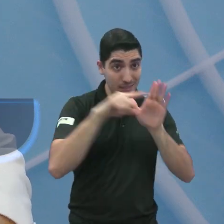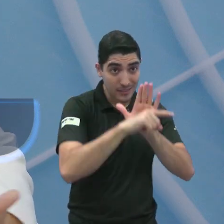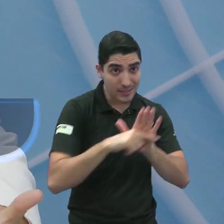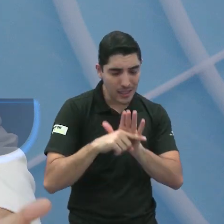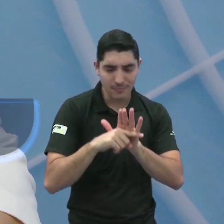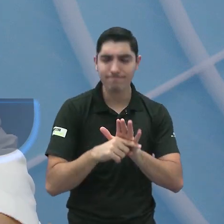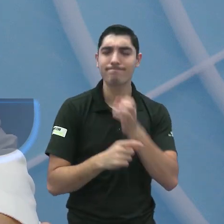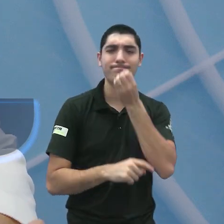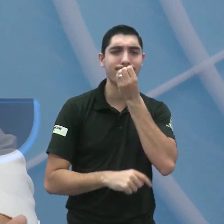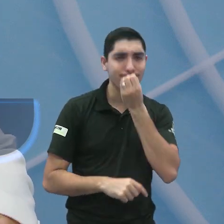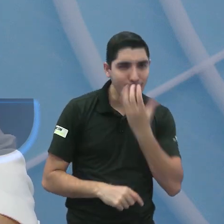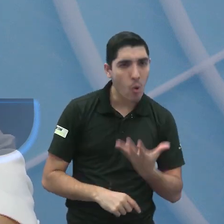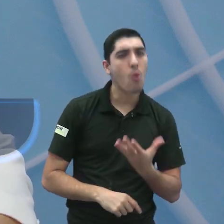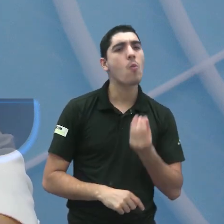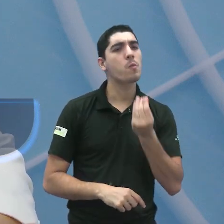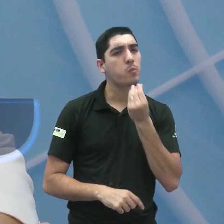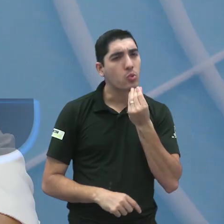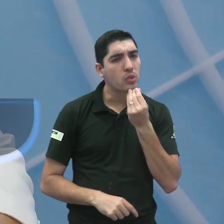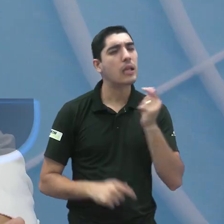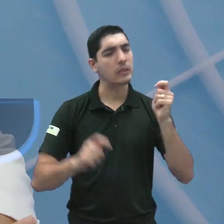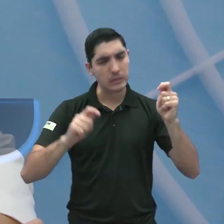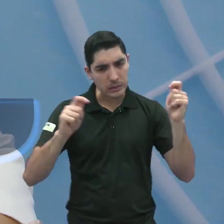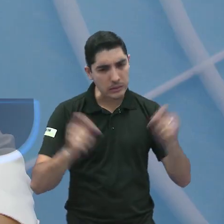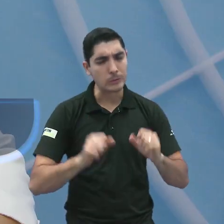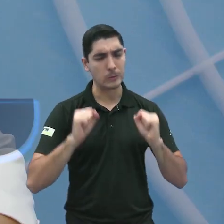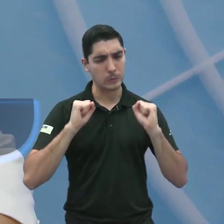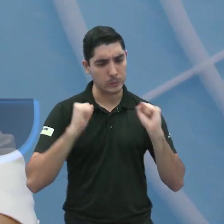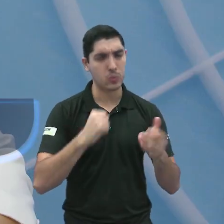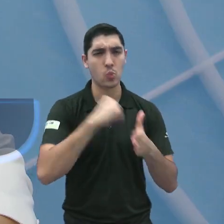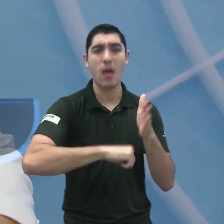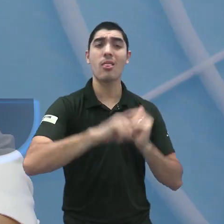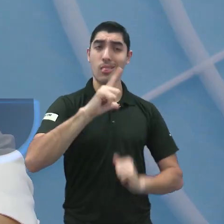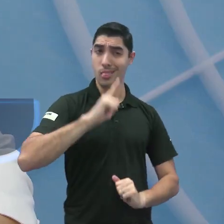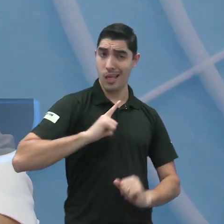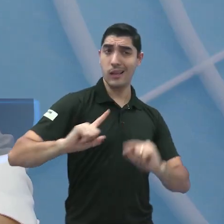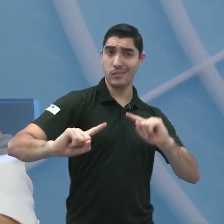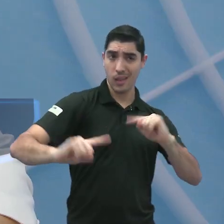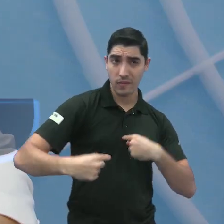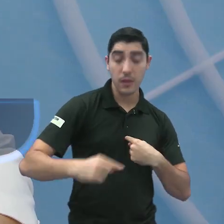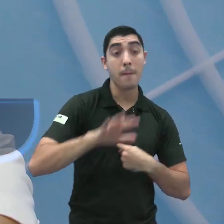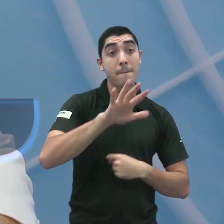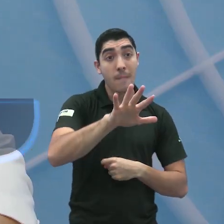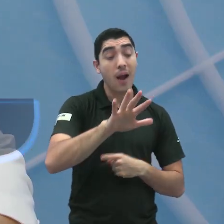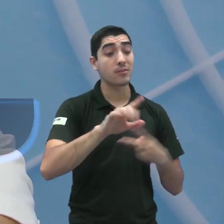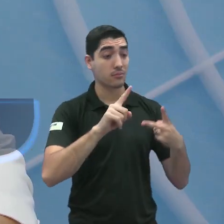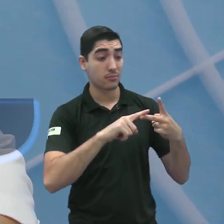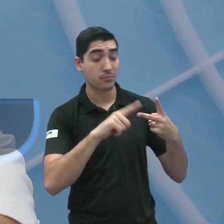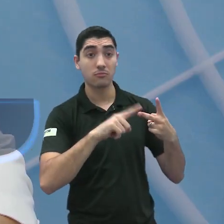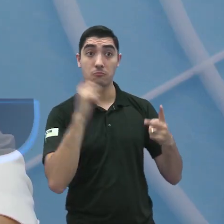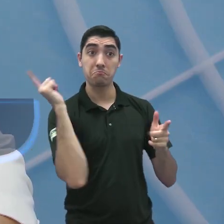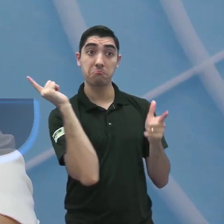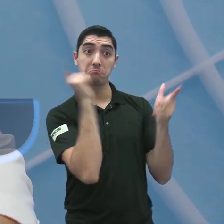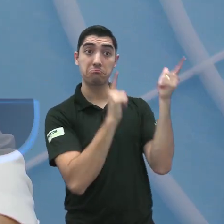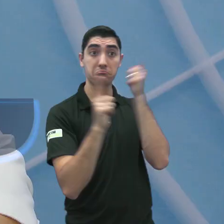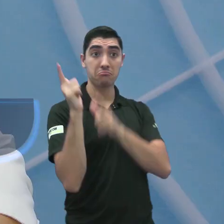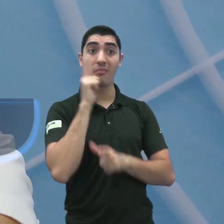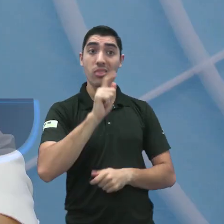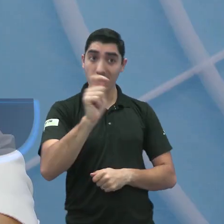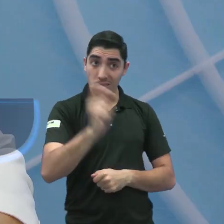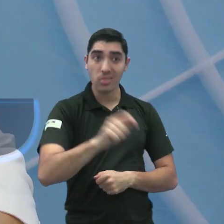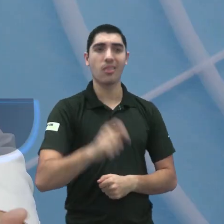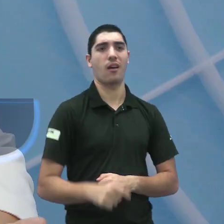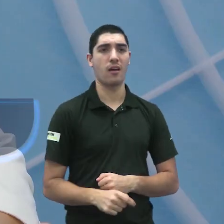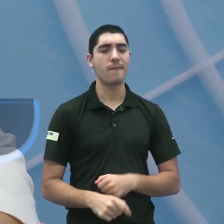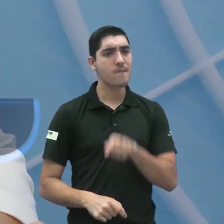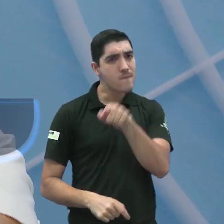pena correr atrás dos sonhos, lutar. A gente enfrenta desafios, mas a gente também avança, né? Então, se